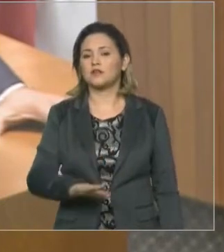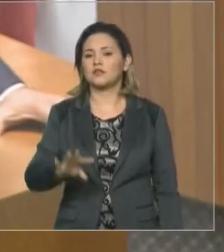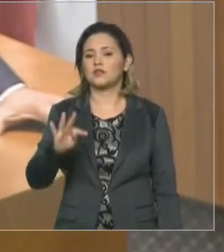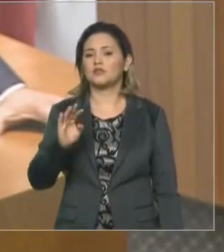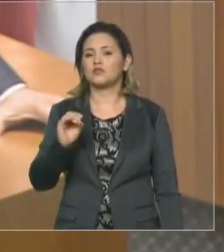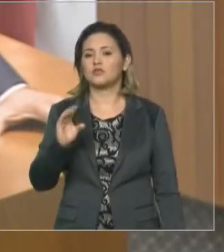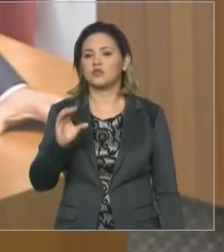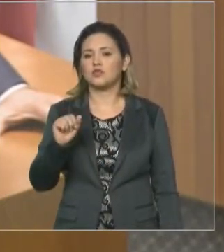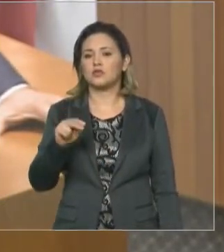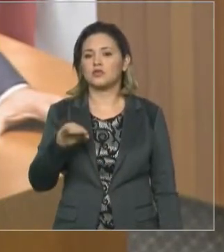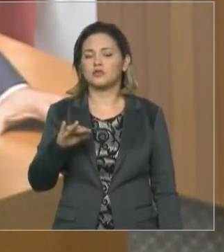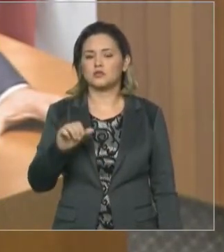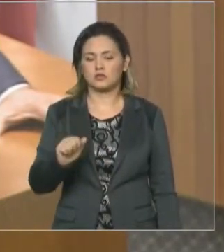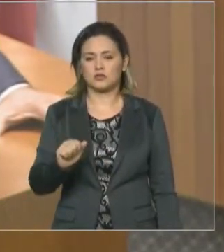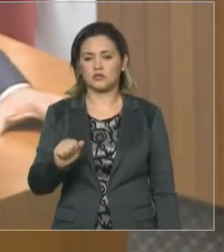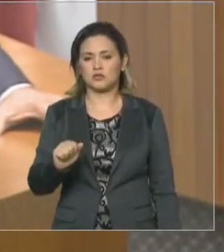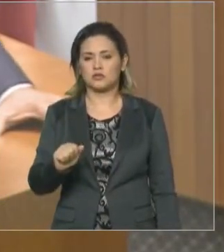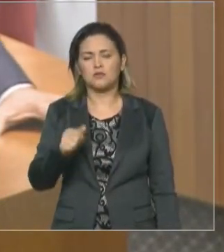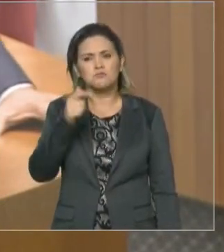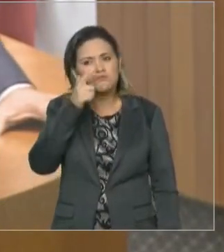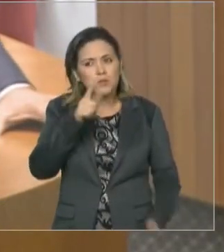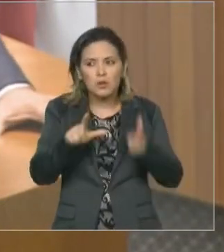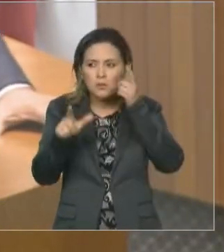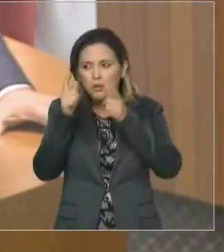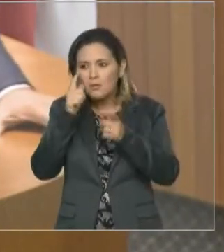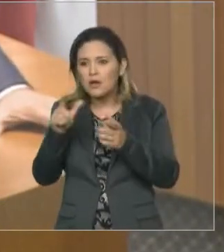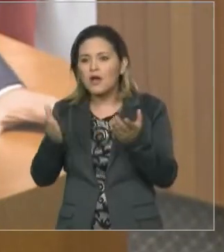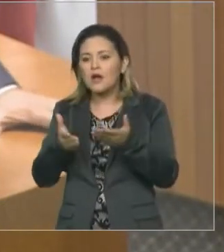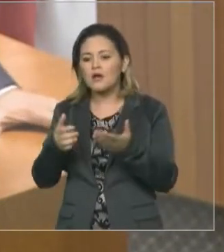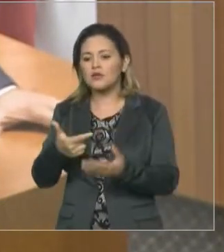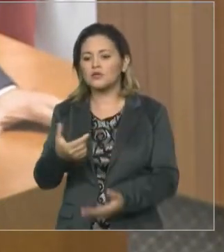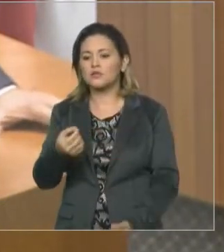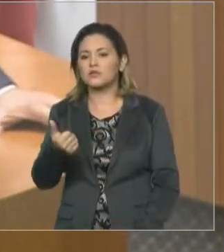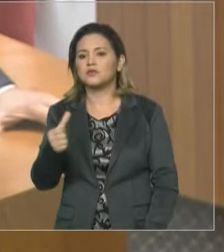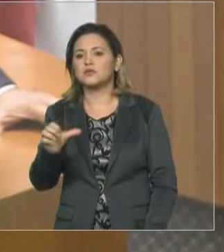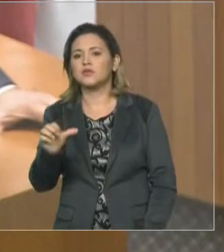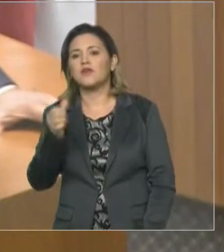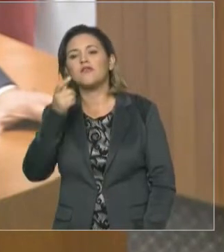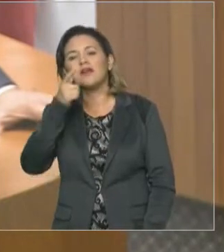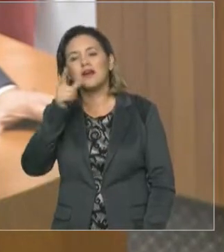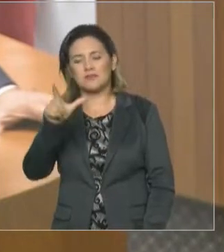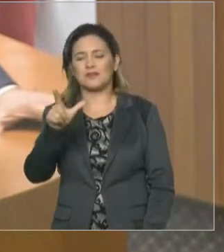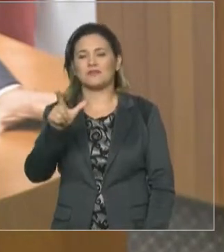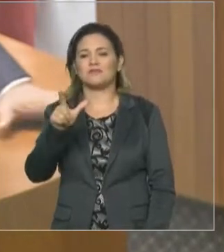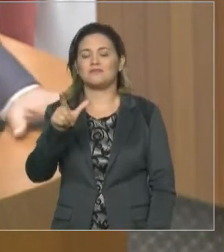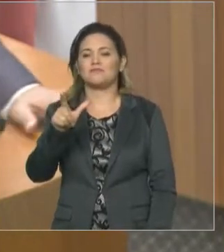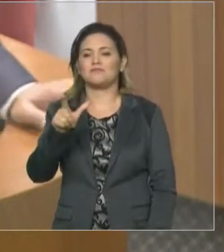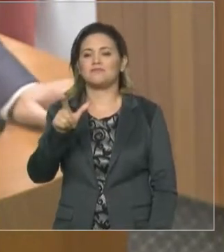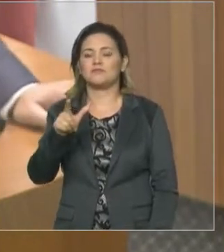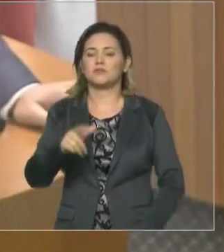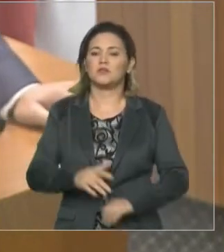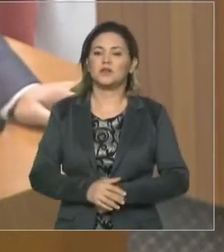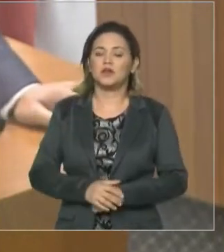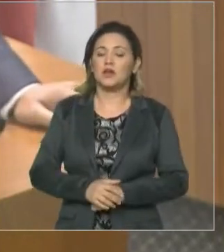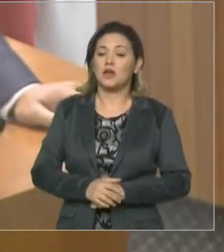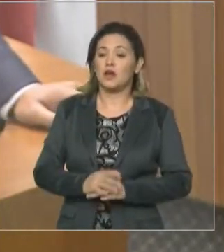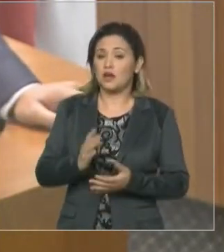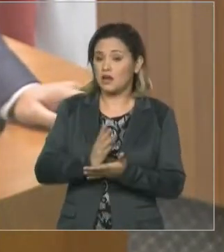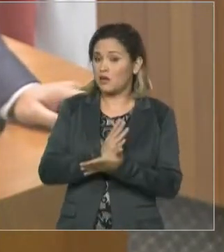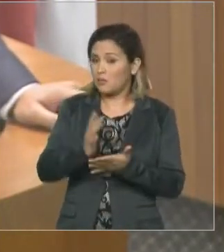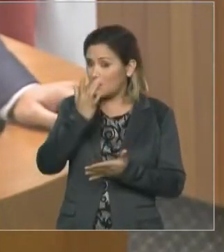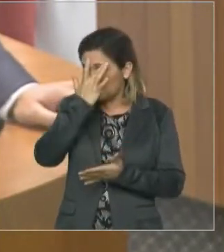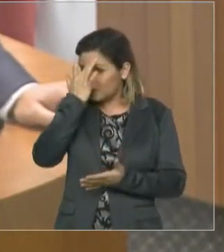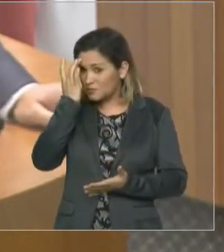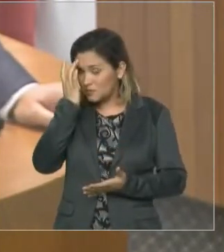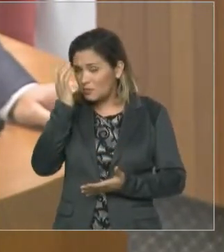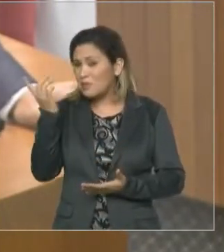em 2019. No momento em que muitos já haviam até desistido, em que